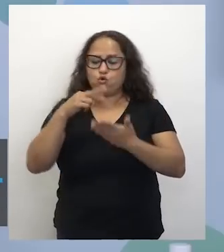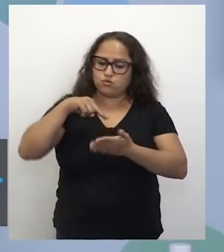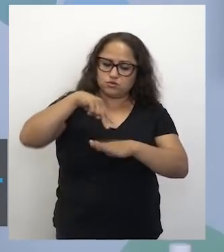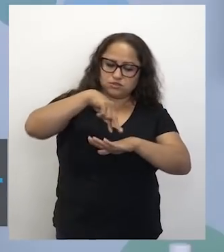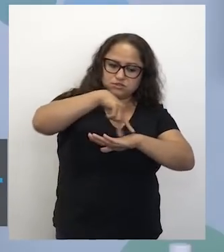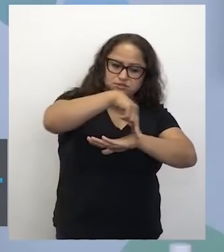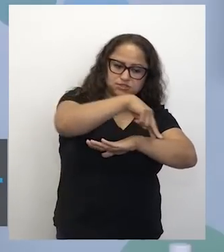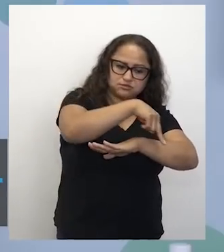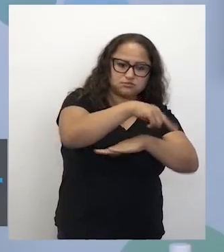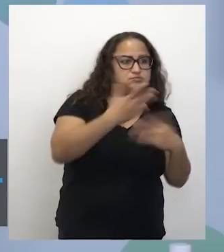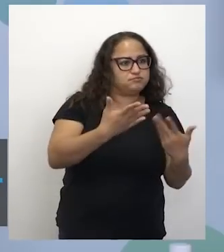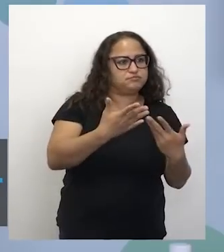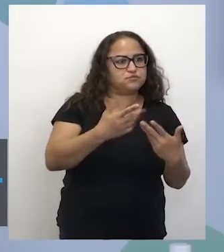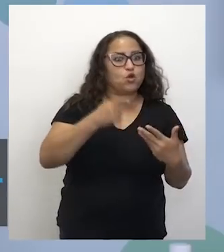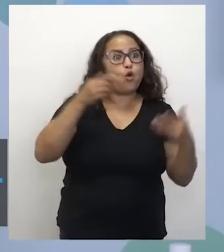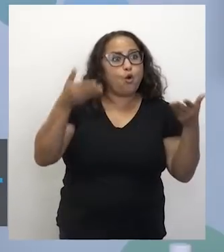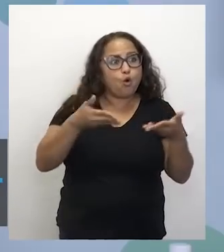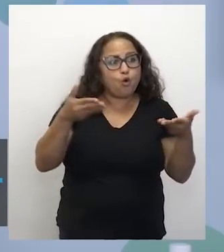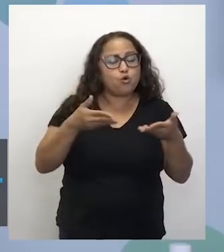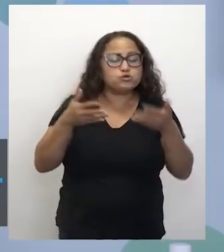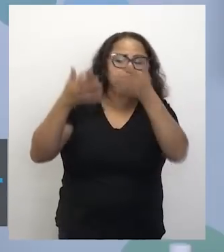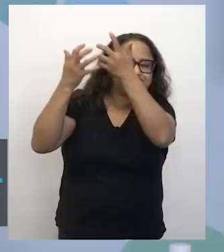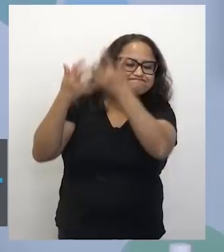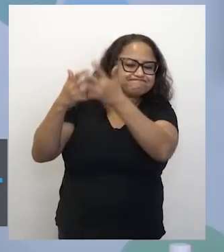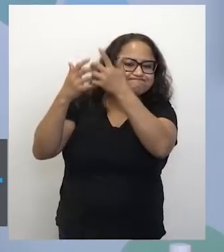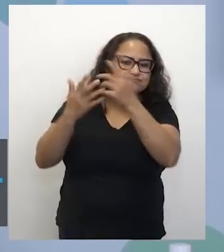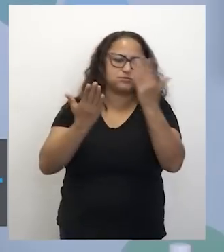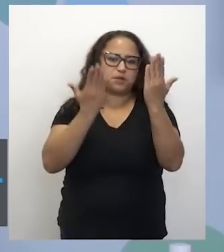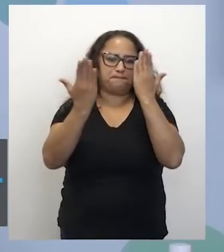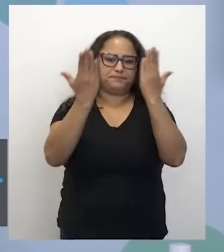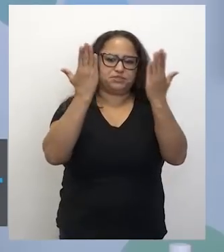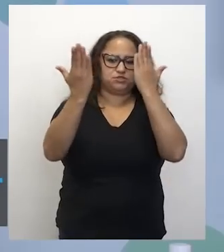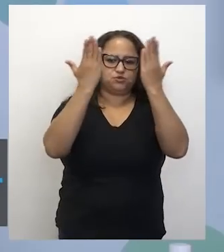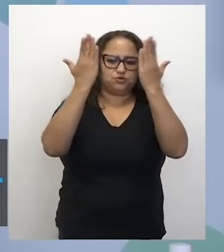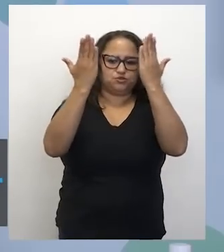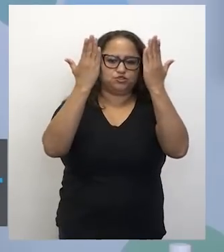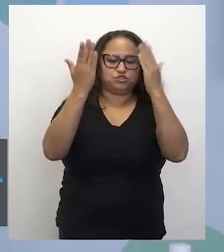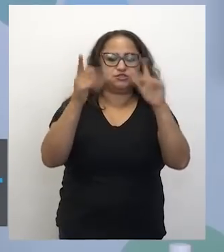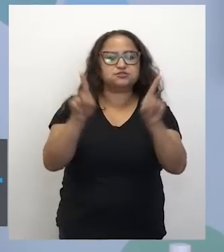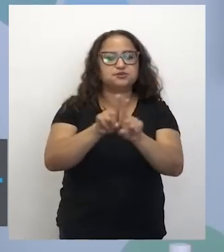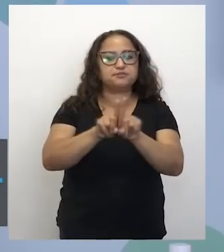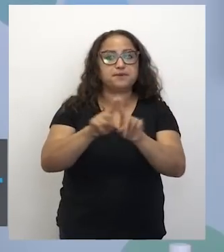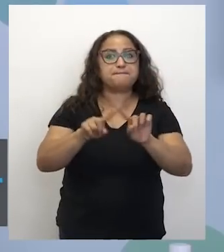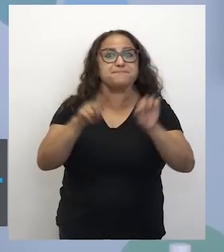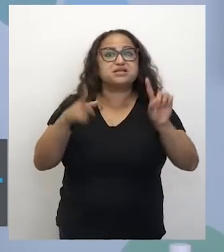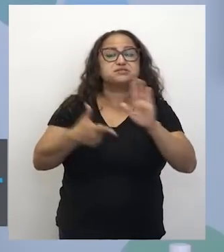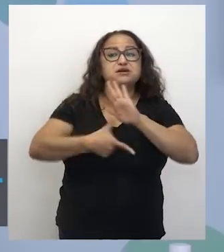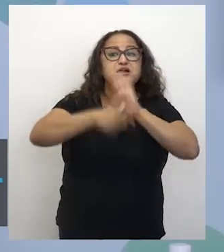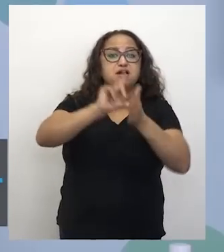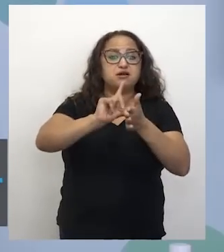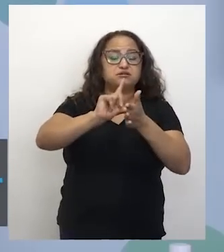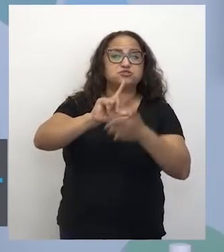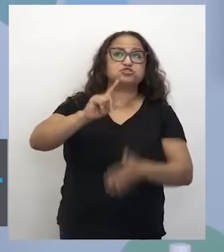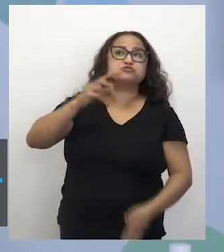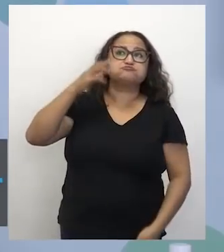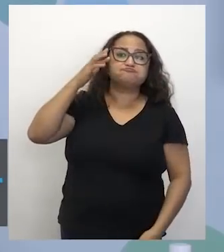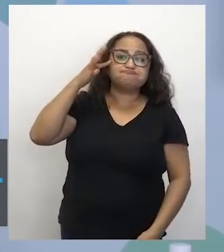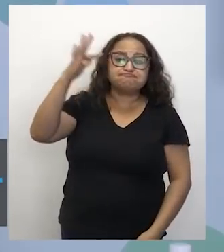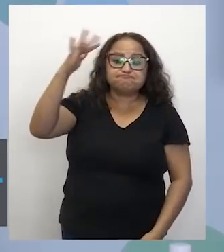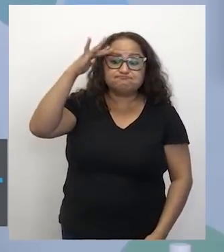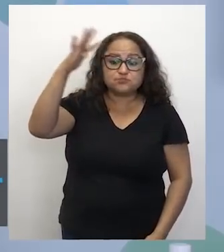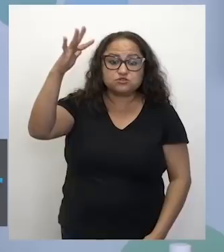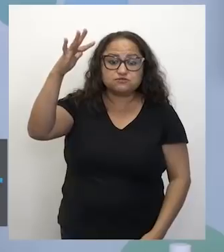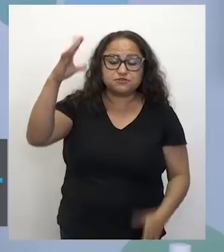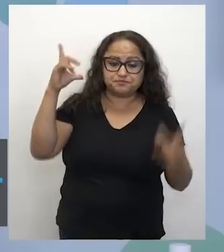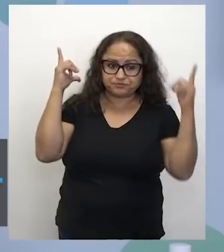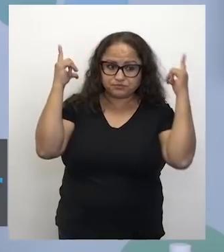da psicologia e da neurociência, mas durante muito tempo foi uma questão da filosofia, né? Os gregos não se